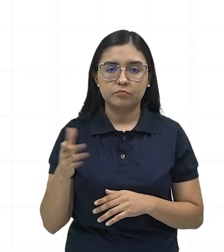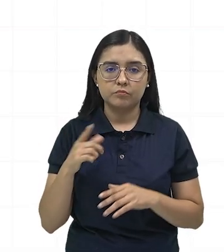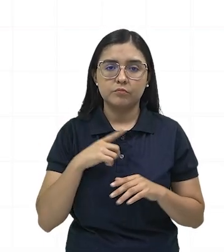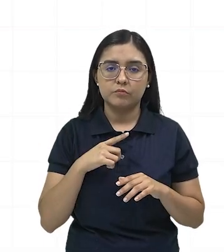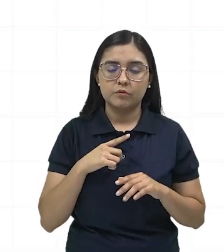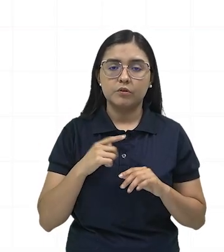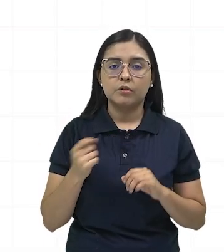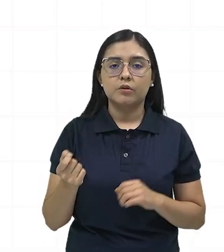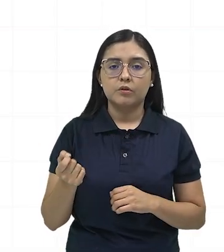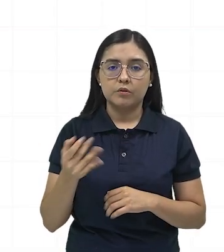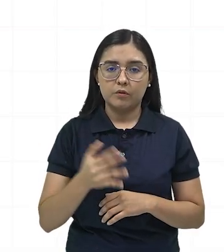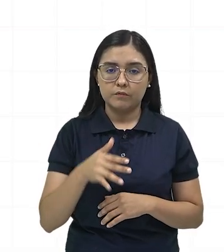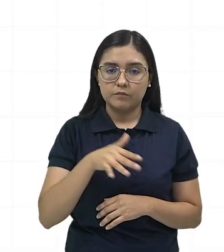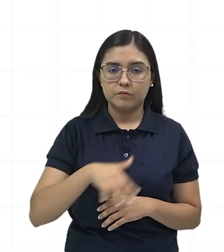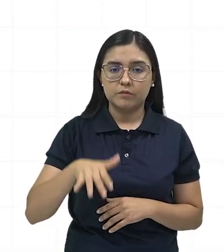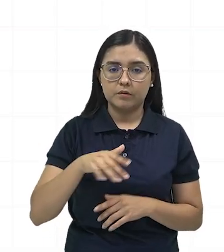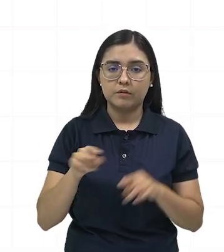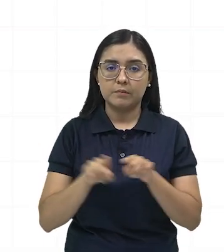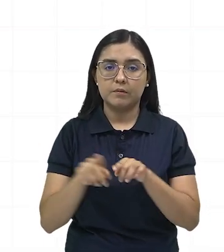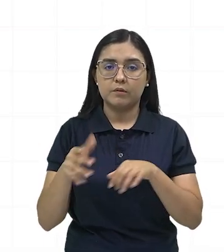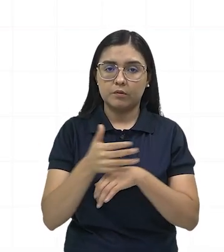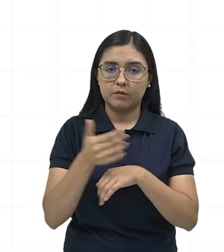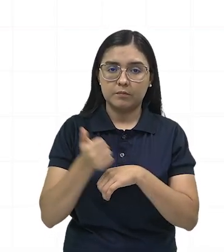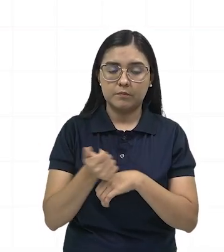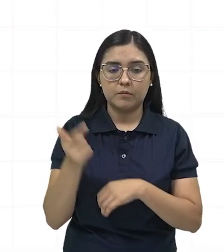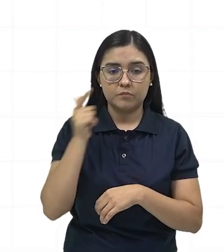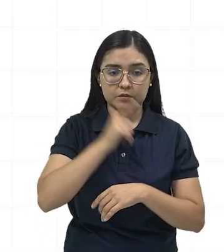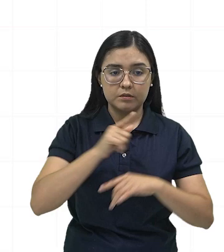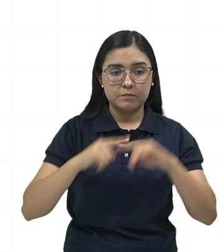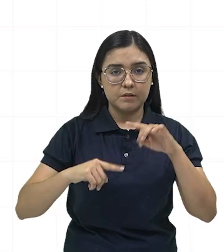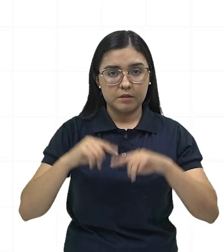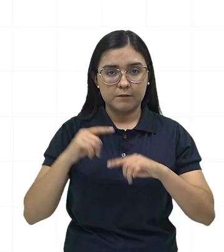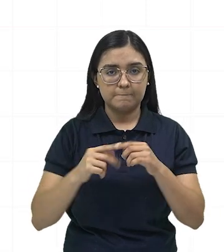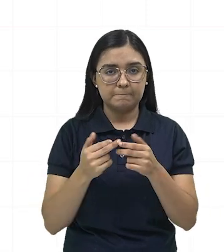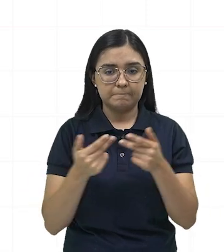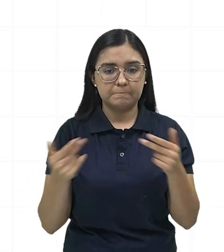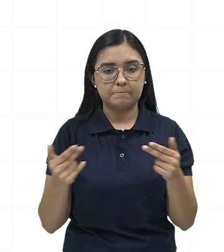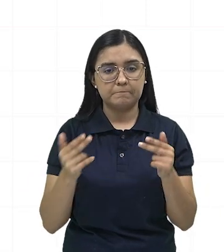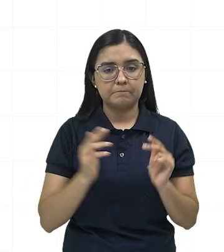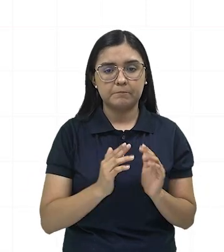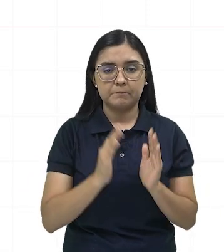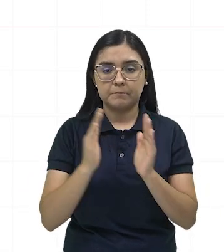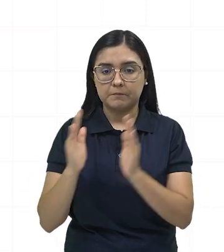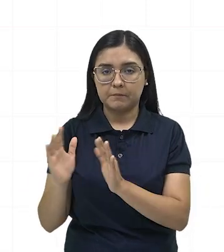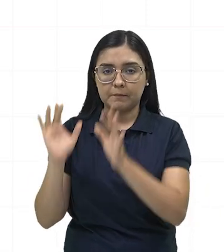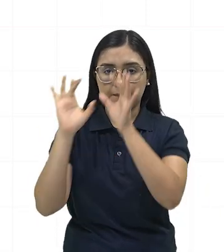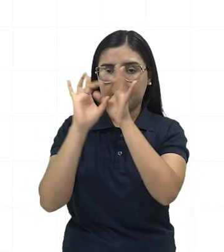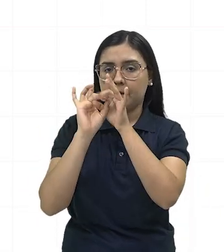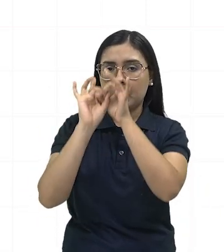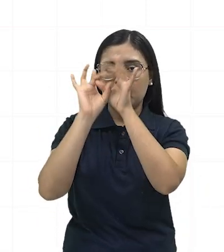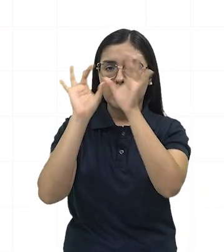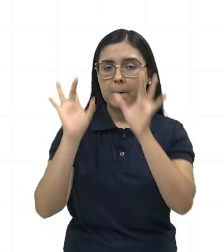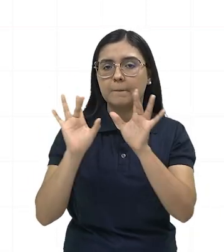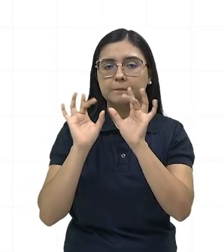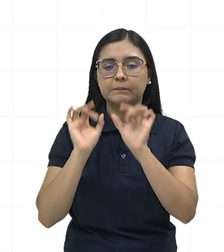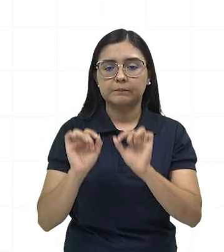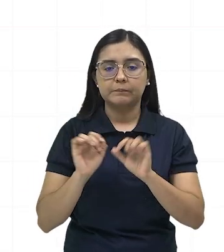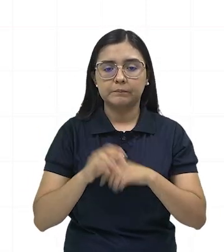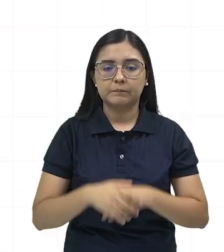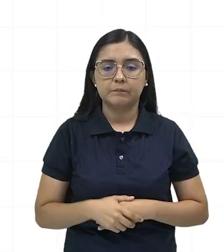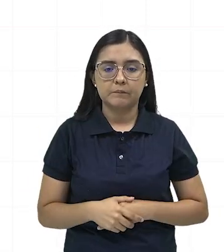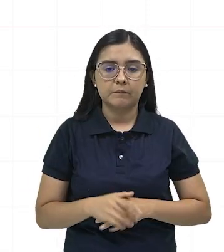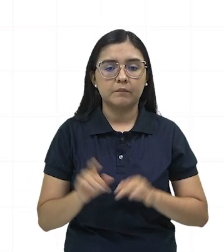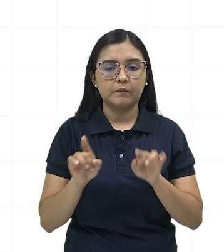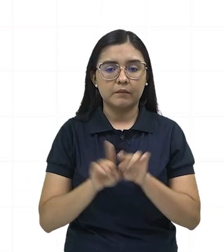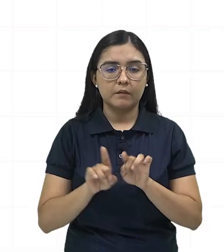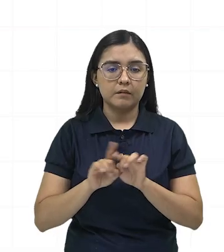colonialismo, justamente, para ter acesso a esses produtos. Enquanto o liberalismo vai trazer a ideia, né, da